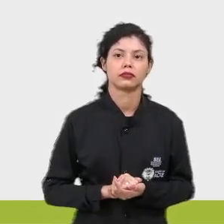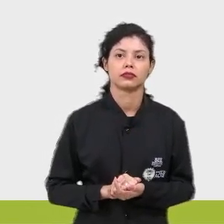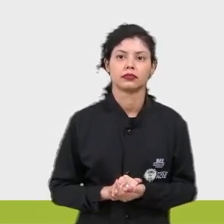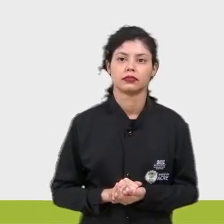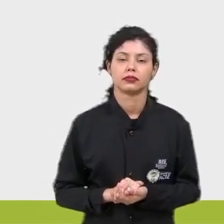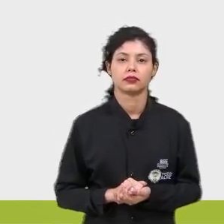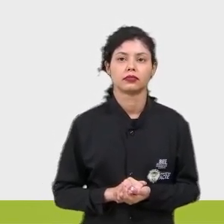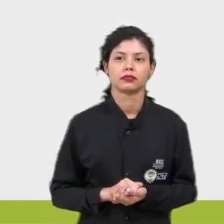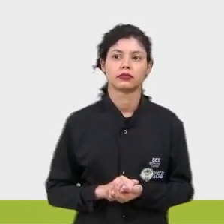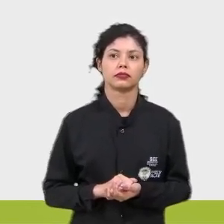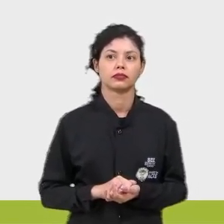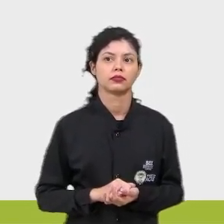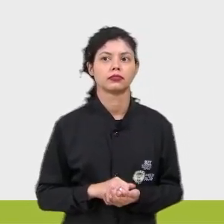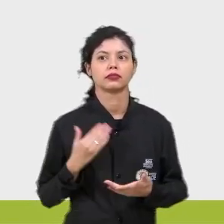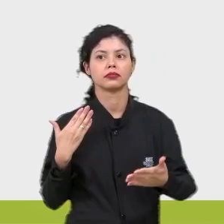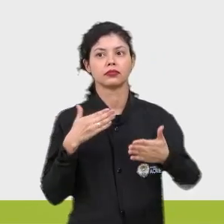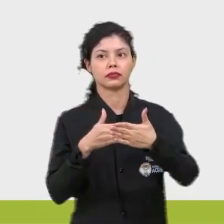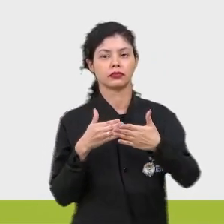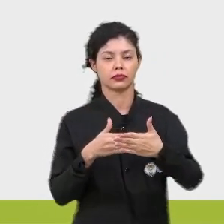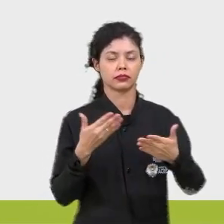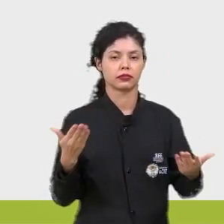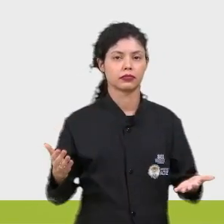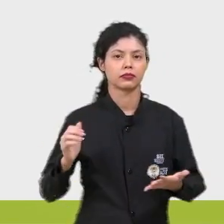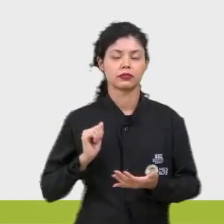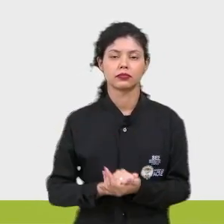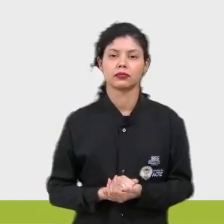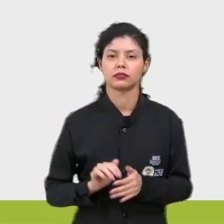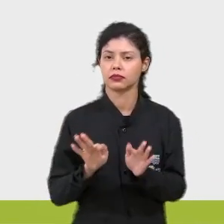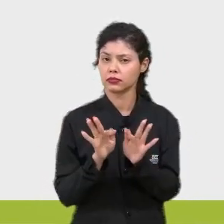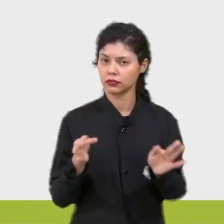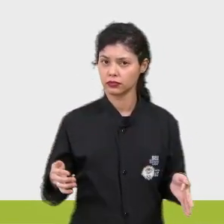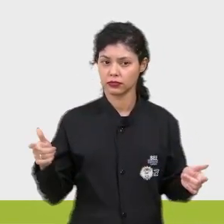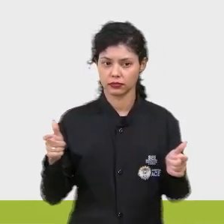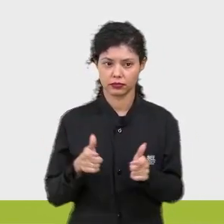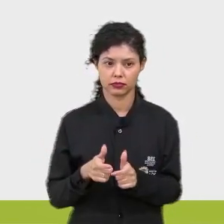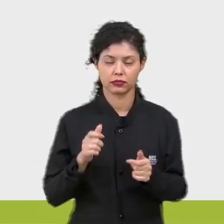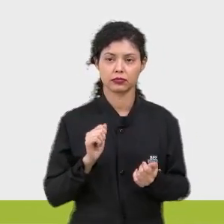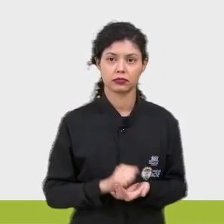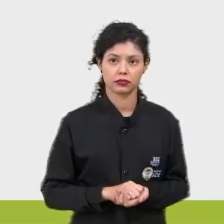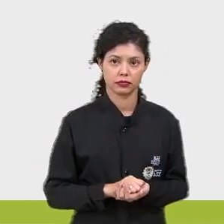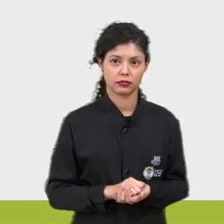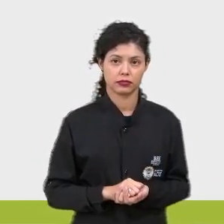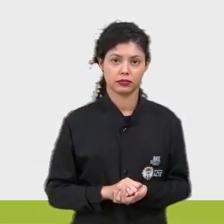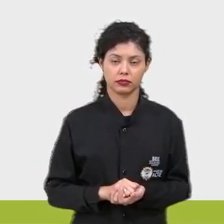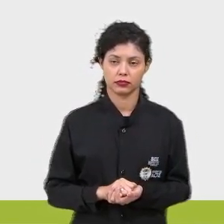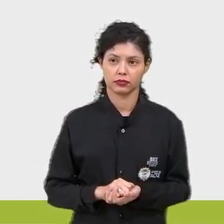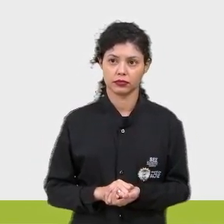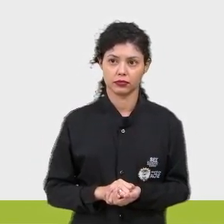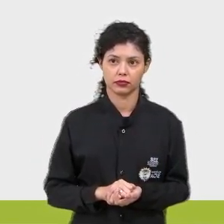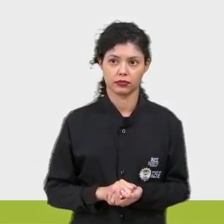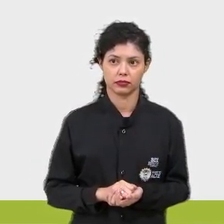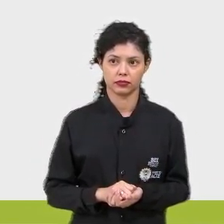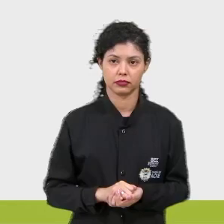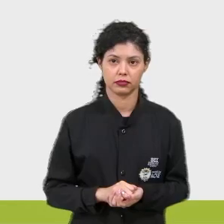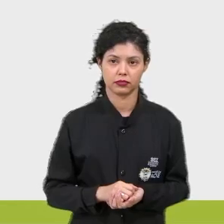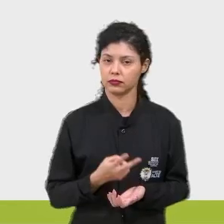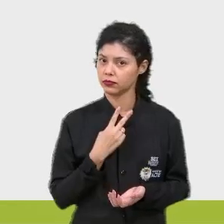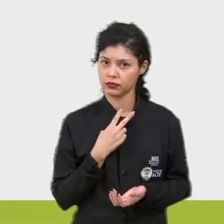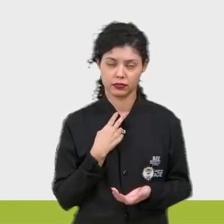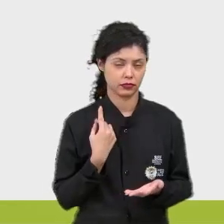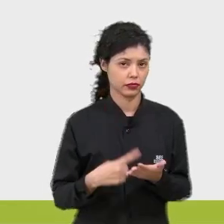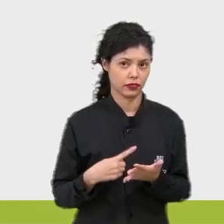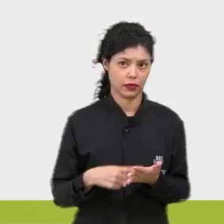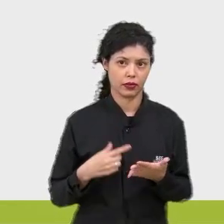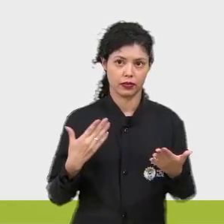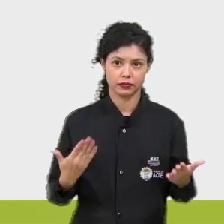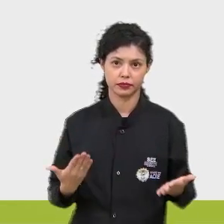que está apenas limitando, né? Simplificando, de simplificação seria esse distrator aí, mas eu não posso considerar